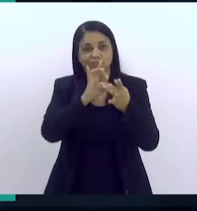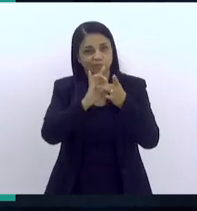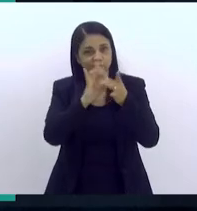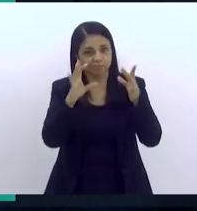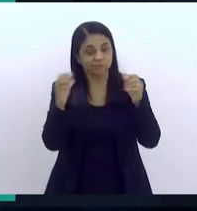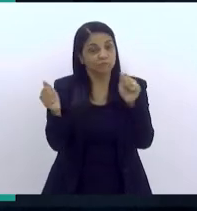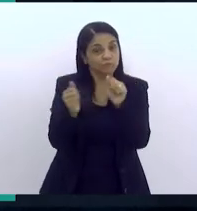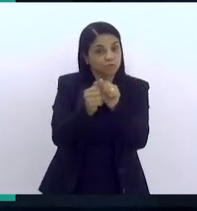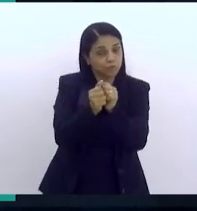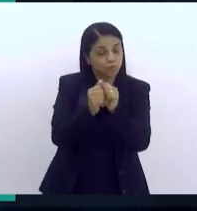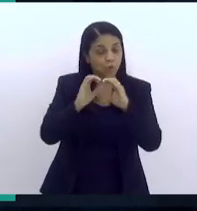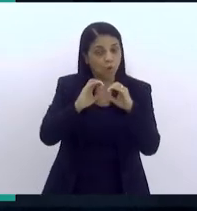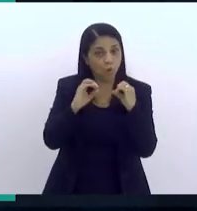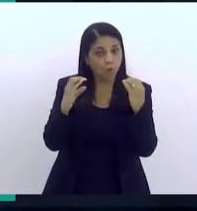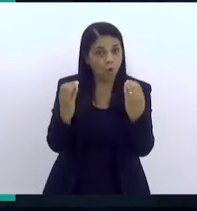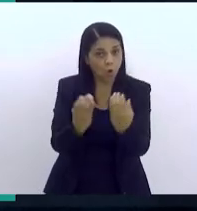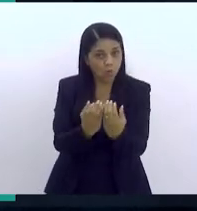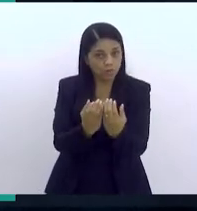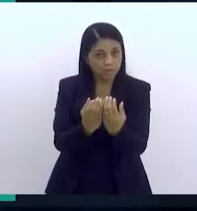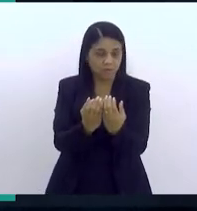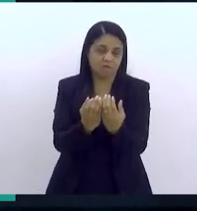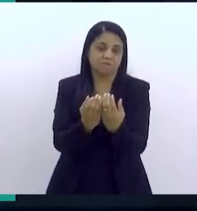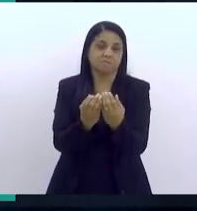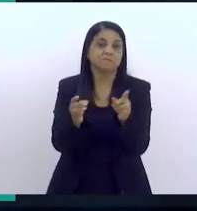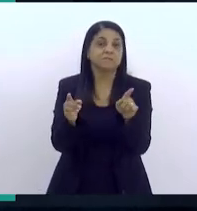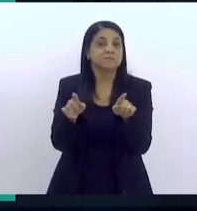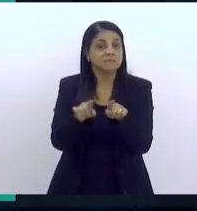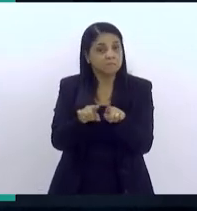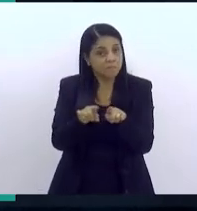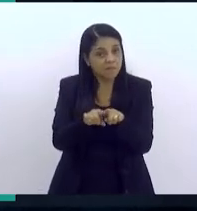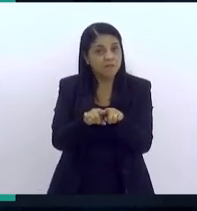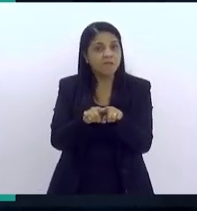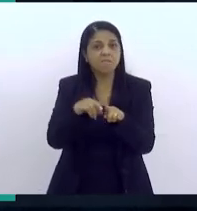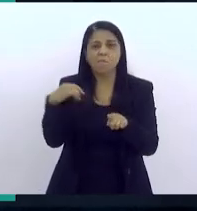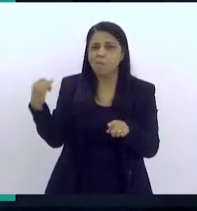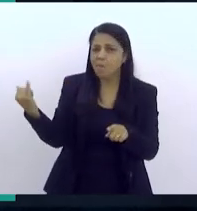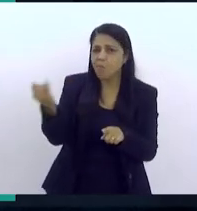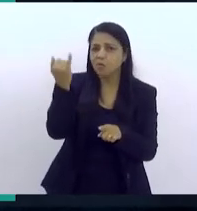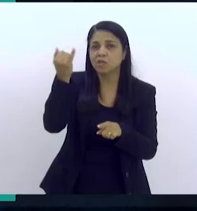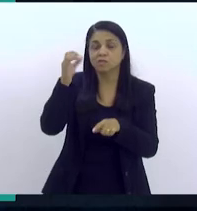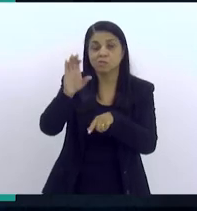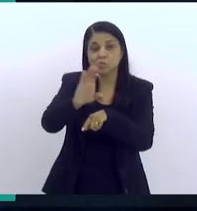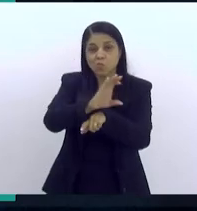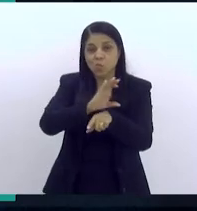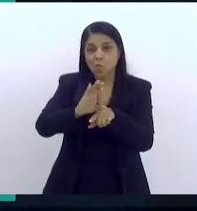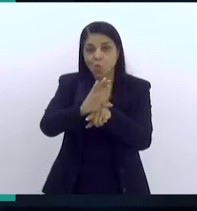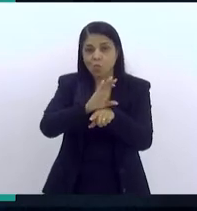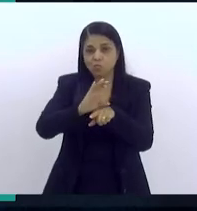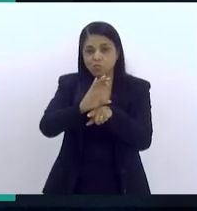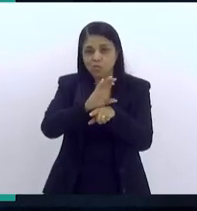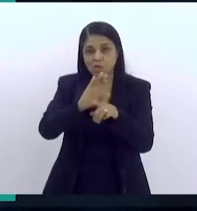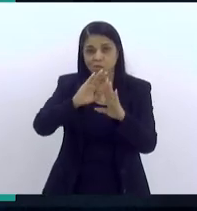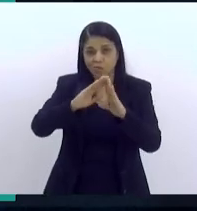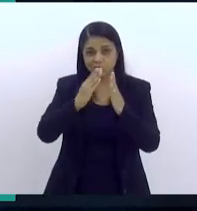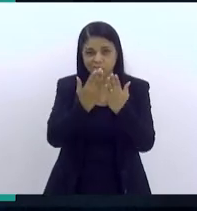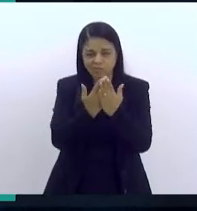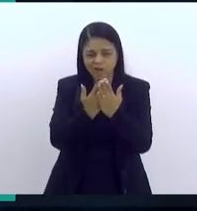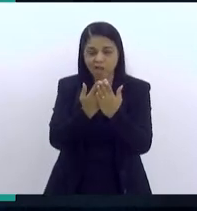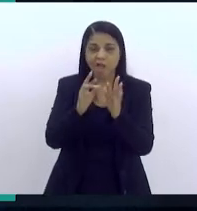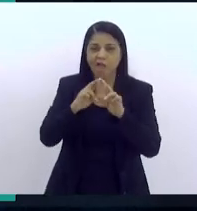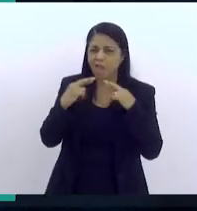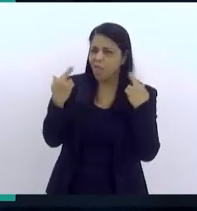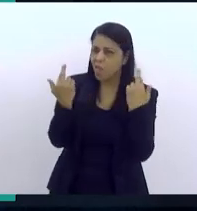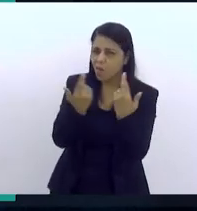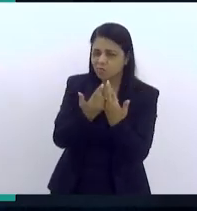comunidades E aí por isso também a importância dos conselhos escolares que devem reunir esses atores para debater